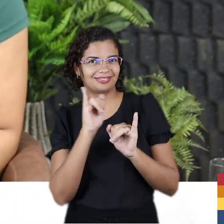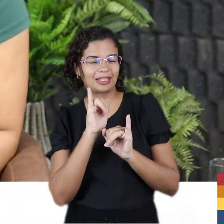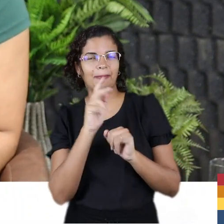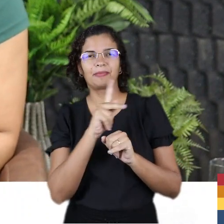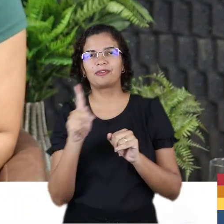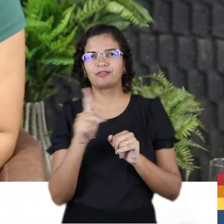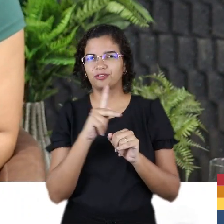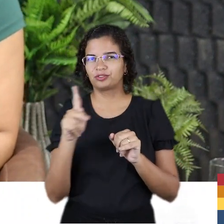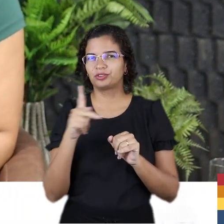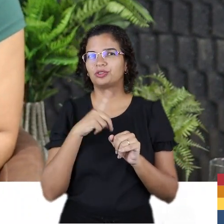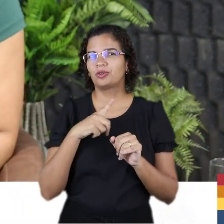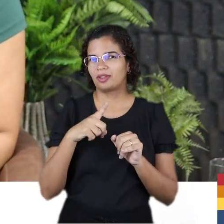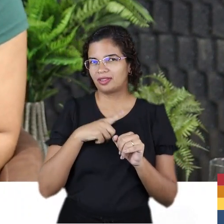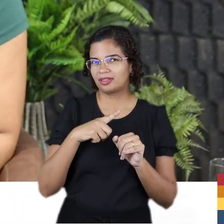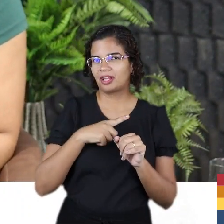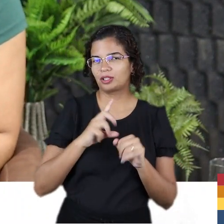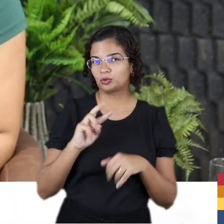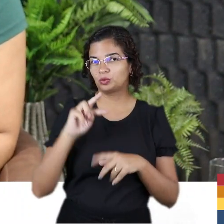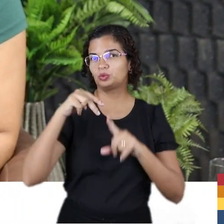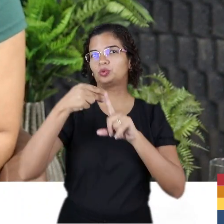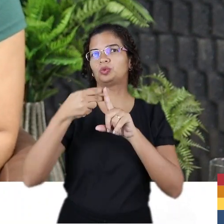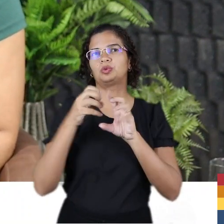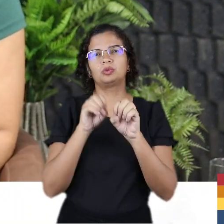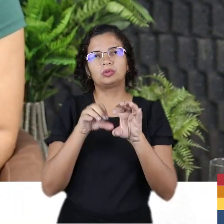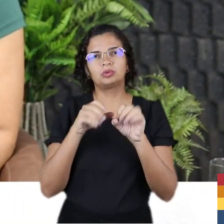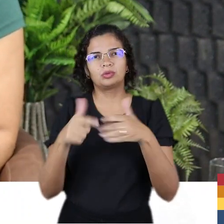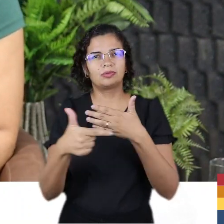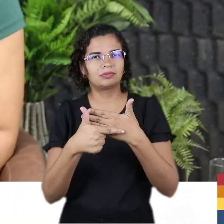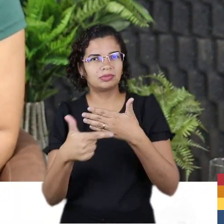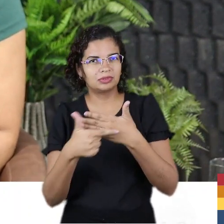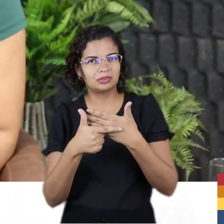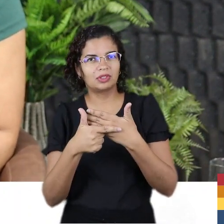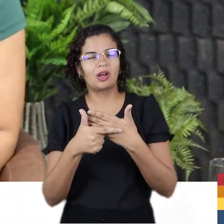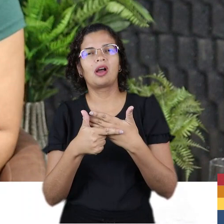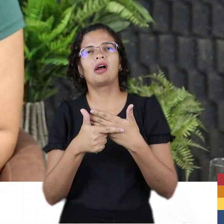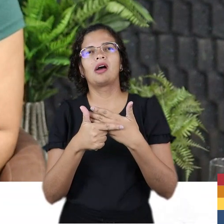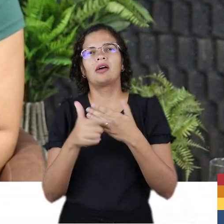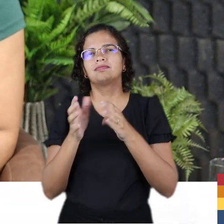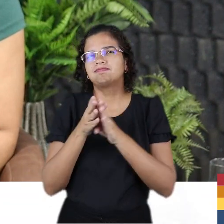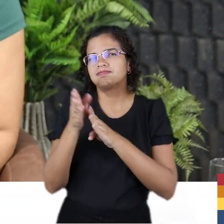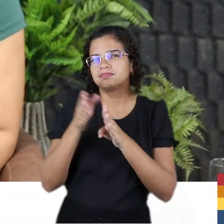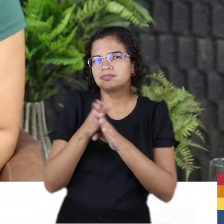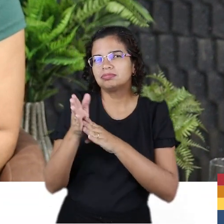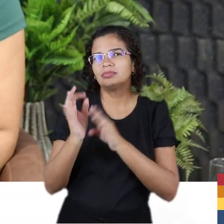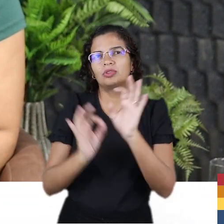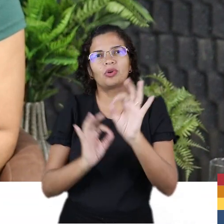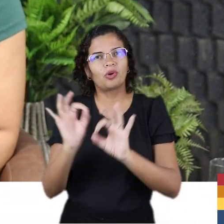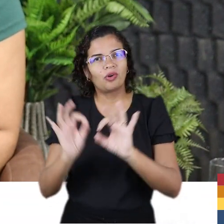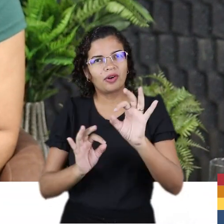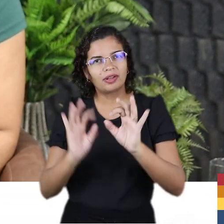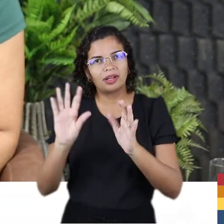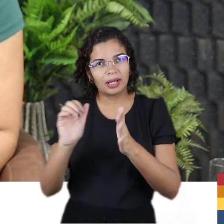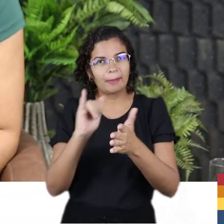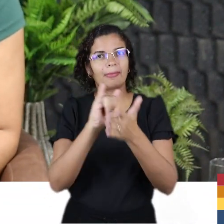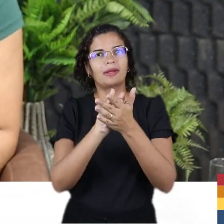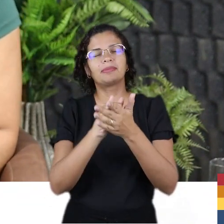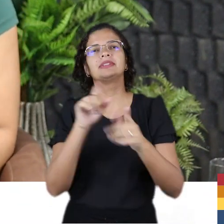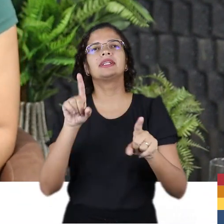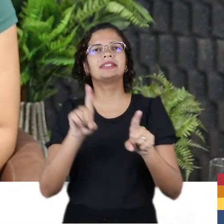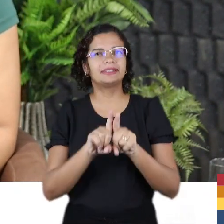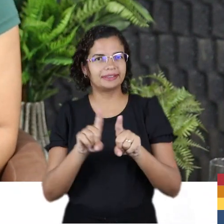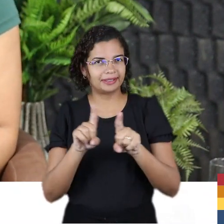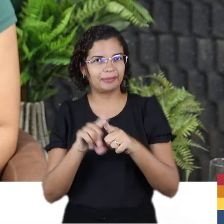e aí, né, para pensar esse novo momento, que é, de fato, da oferta do